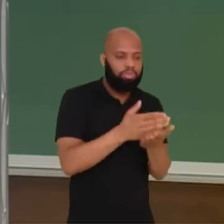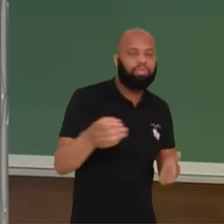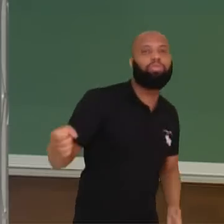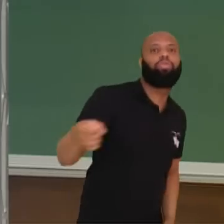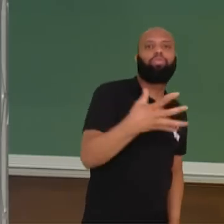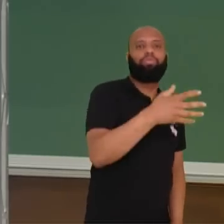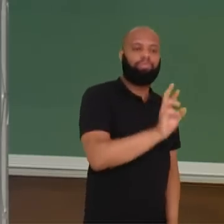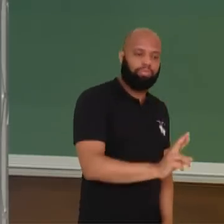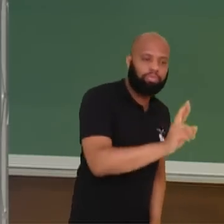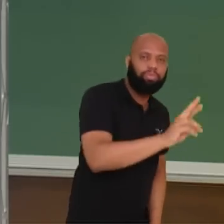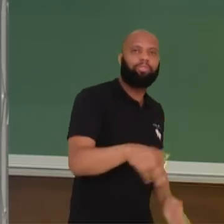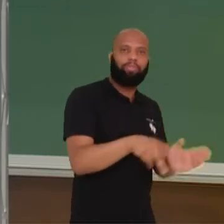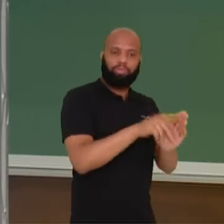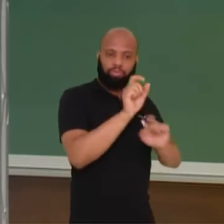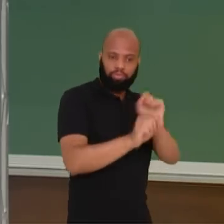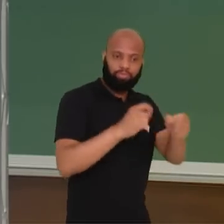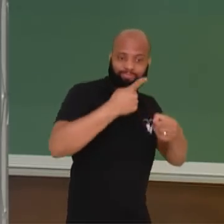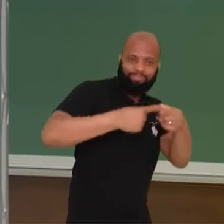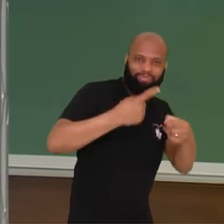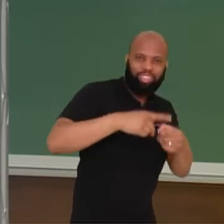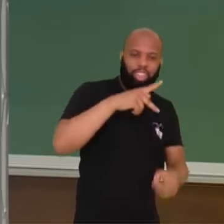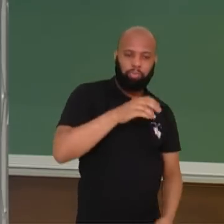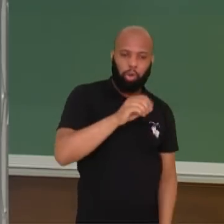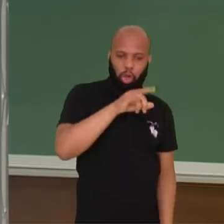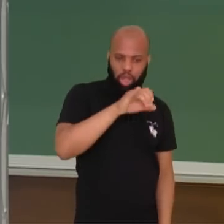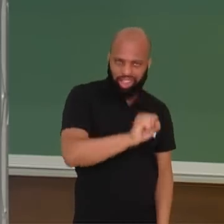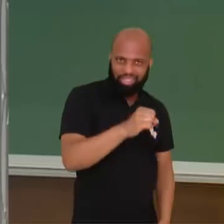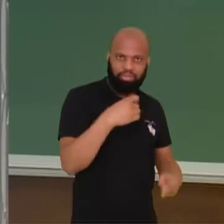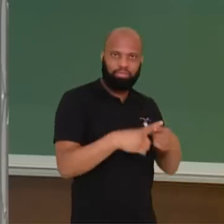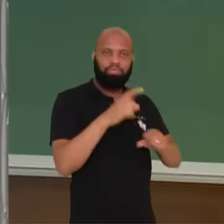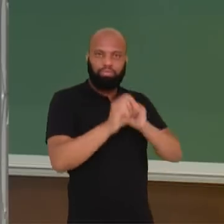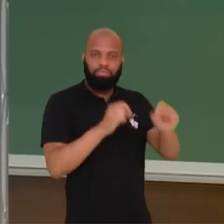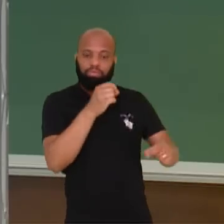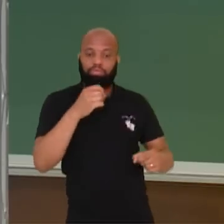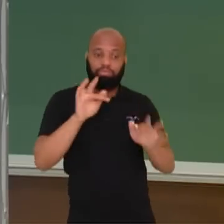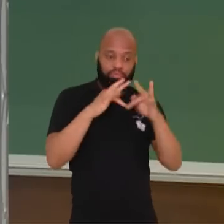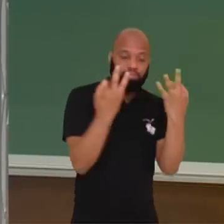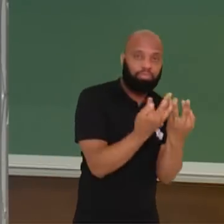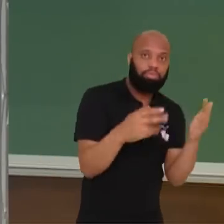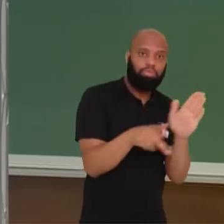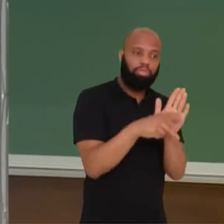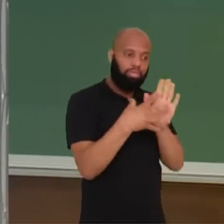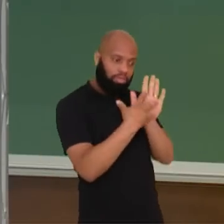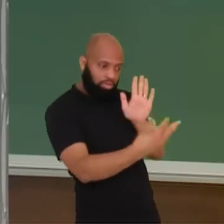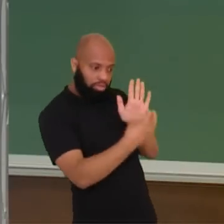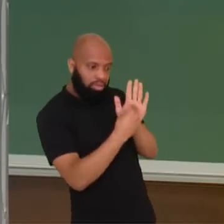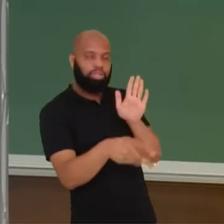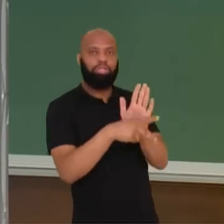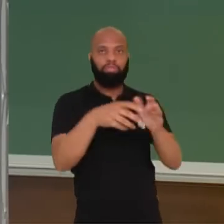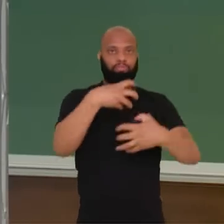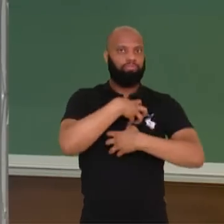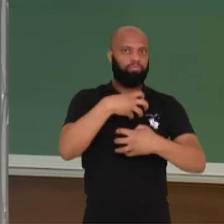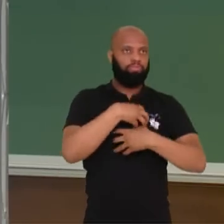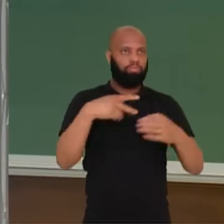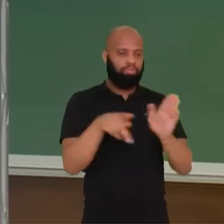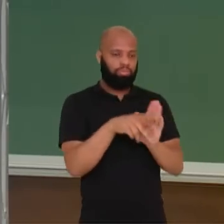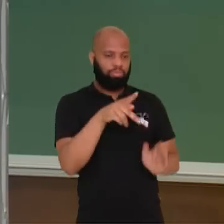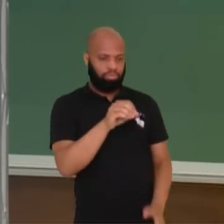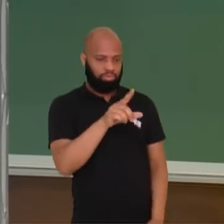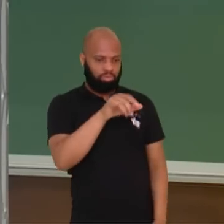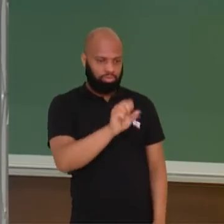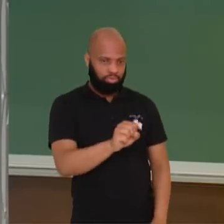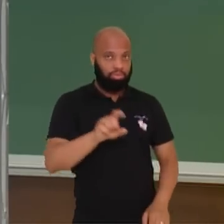nova representação da polis como um todo. A família se espelhava na polis e a polis se reproduzia na